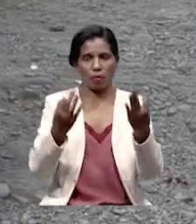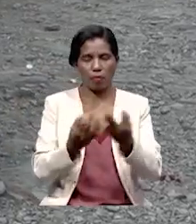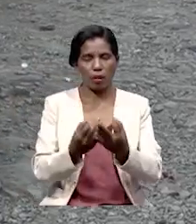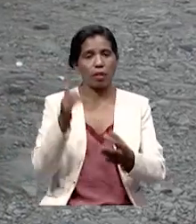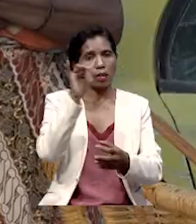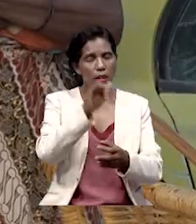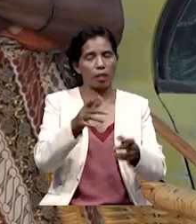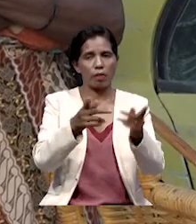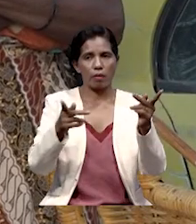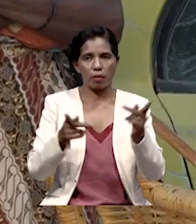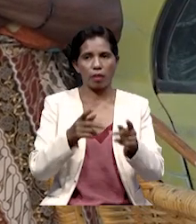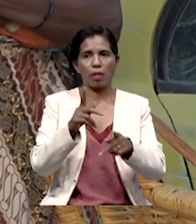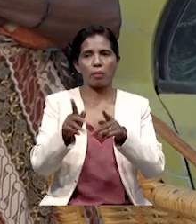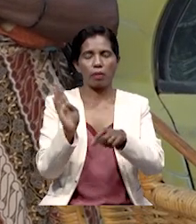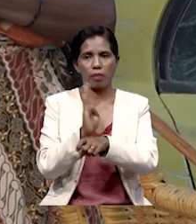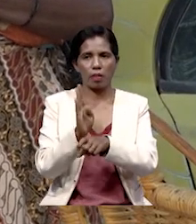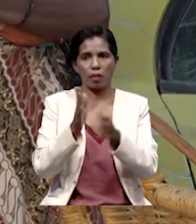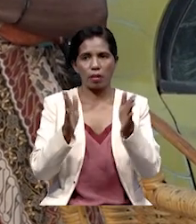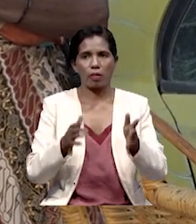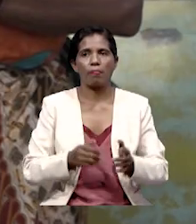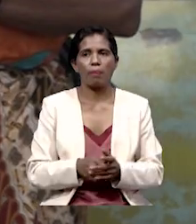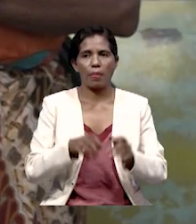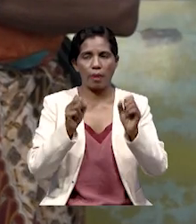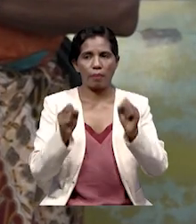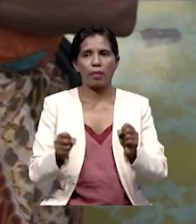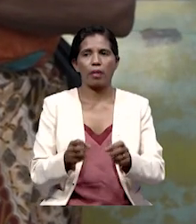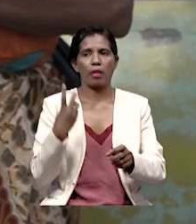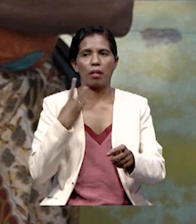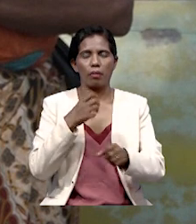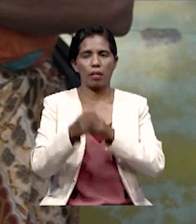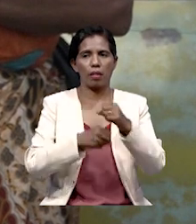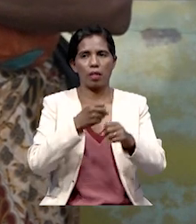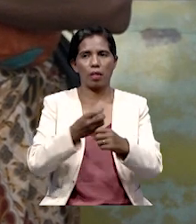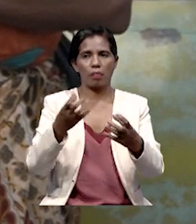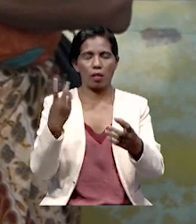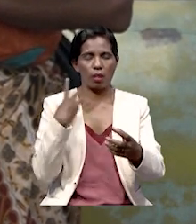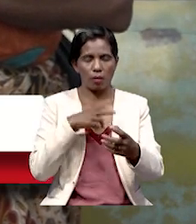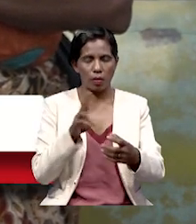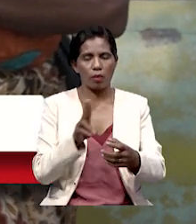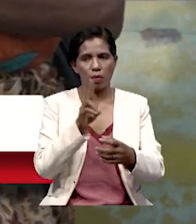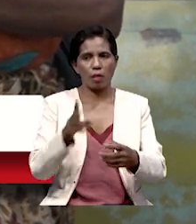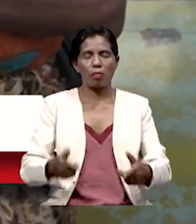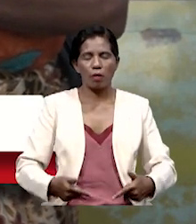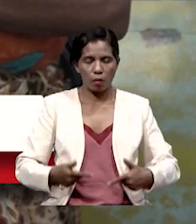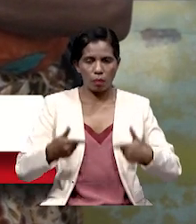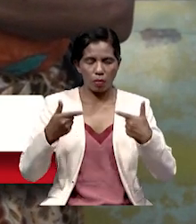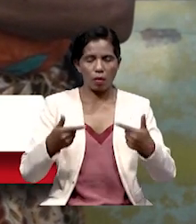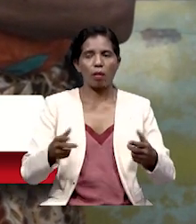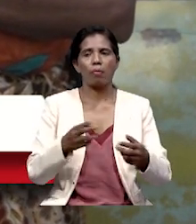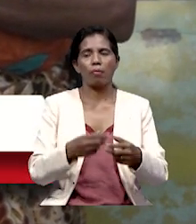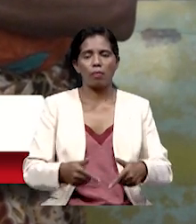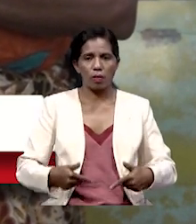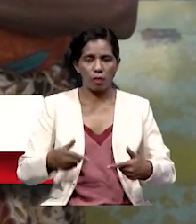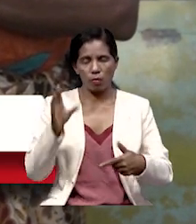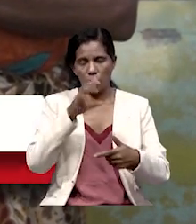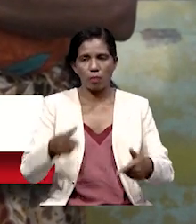fatin ne maioria negociante. Bela ra estado mai be durante am tina bara kam bela kupa mos mai be hame bukan bodis mai be ini se aruka ami dunia